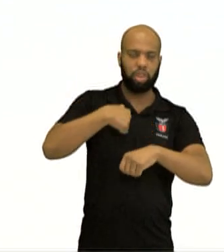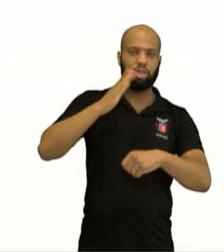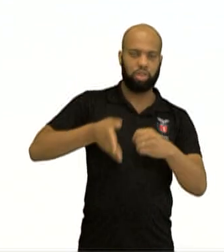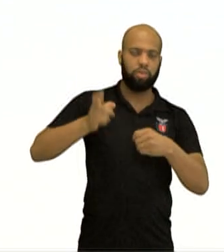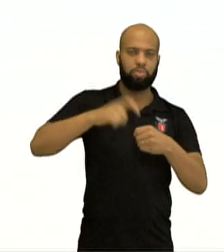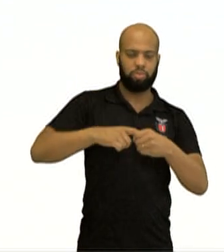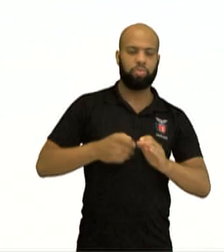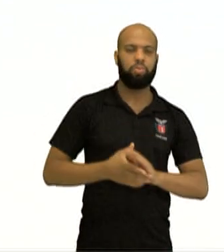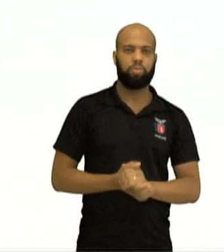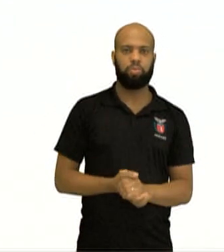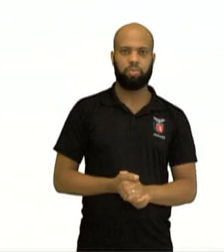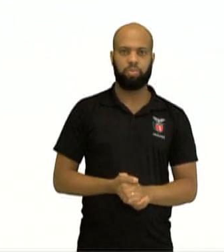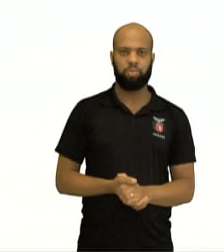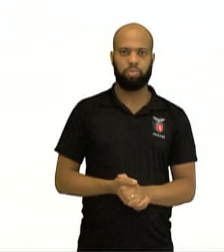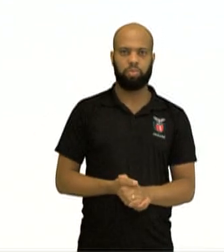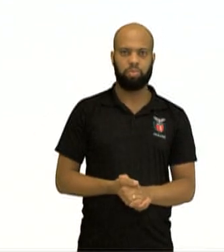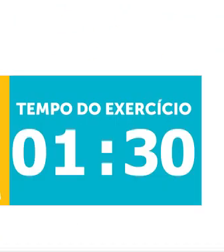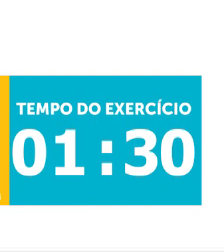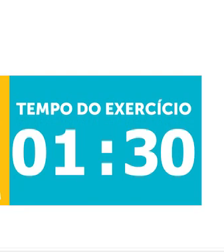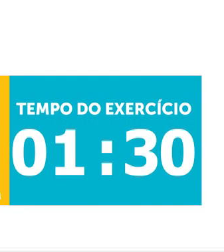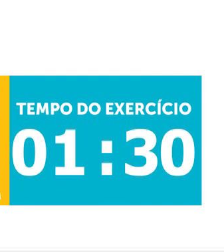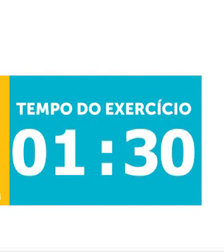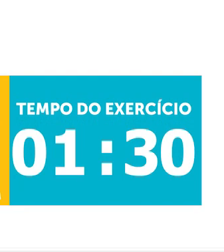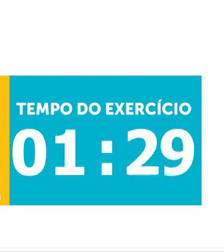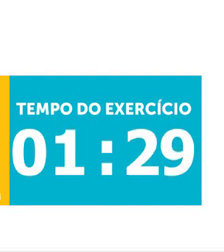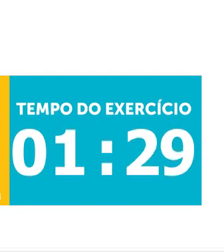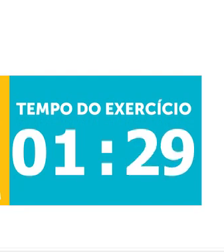para vocês e a gente já volta para ver se você acertou.